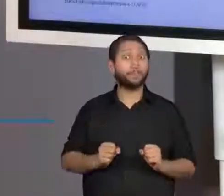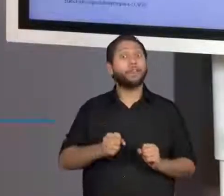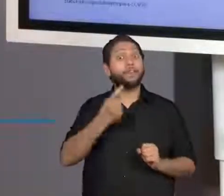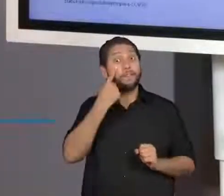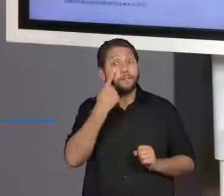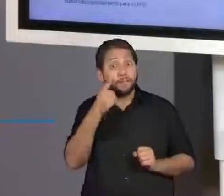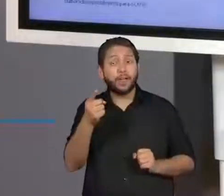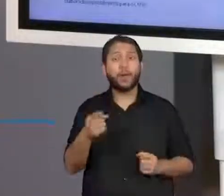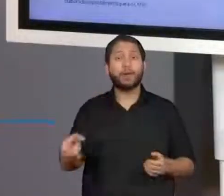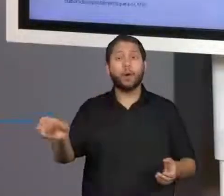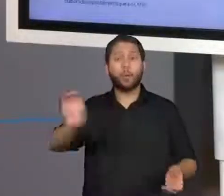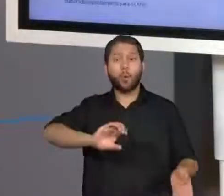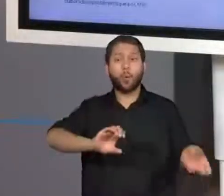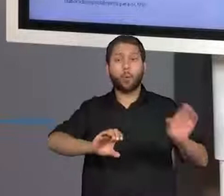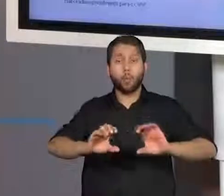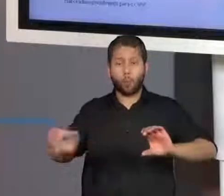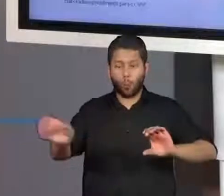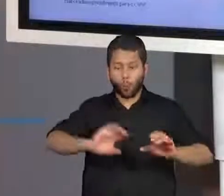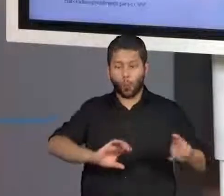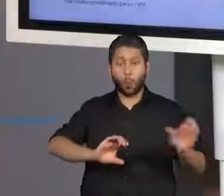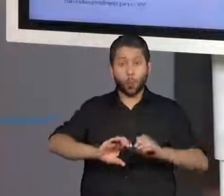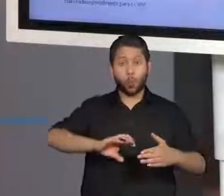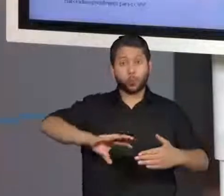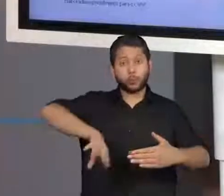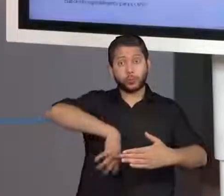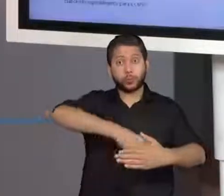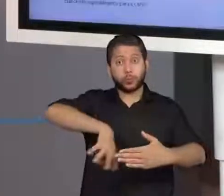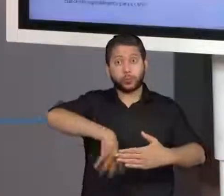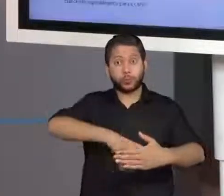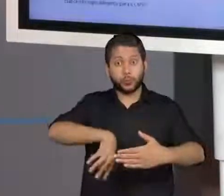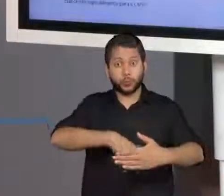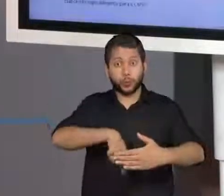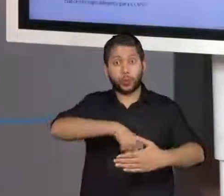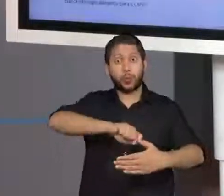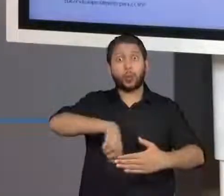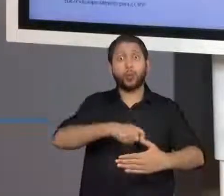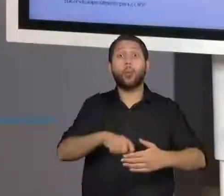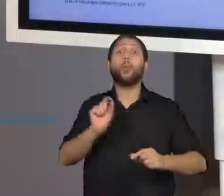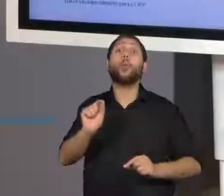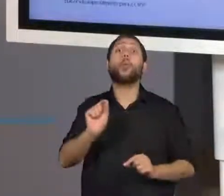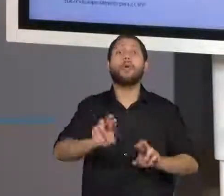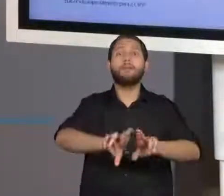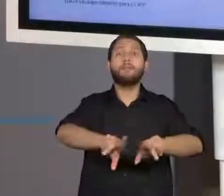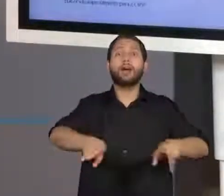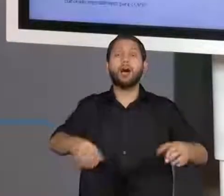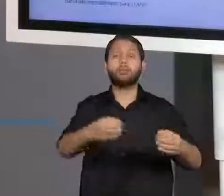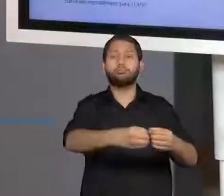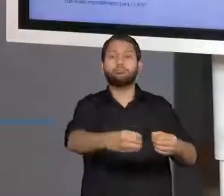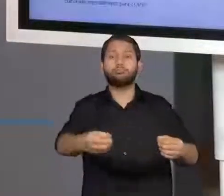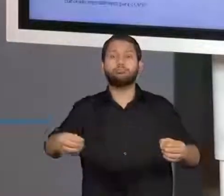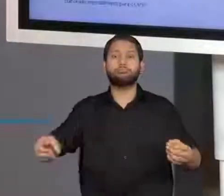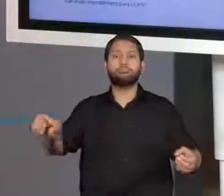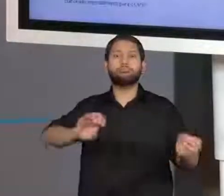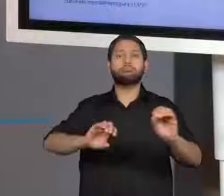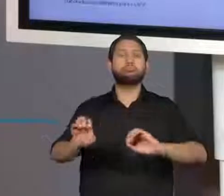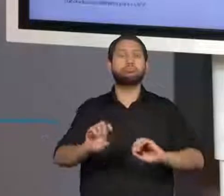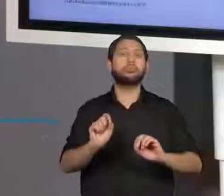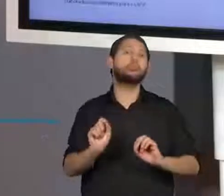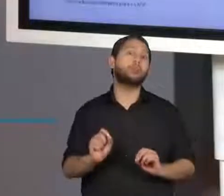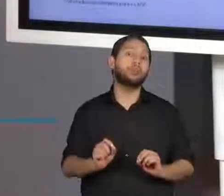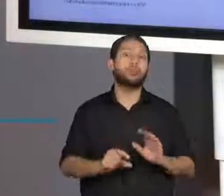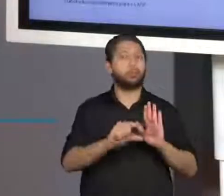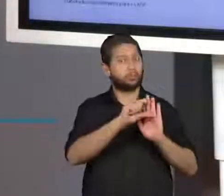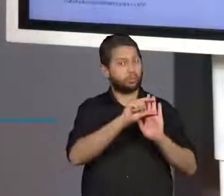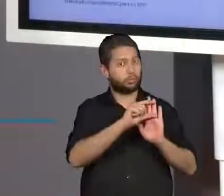os ingredientes você não sabe o que vai ser utilizado para o modo de preparo, que é outra parte muito importante do texto. Então